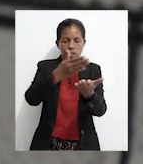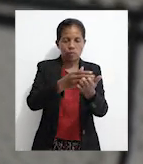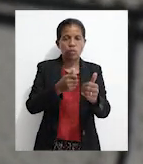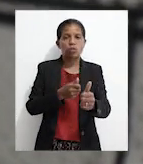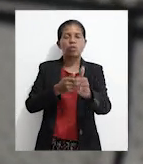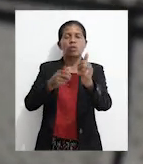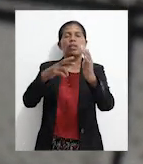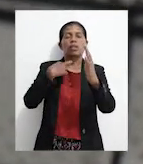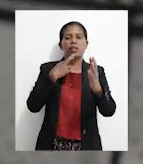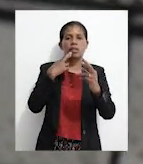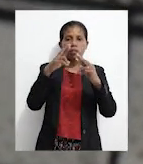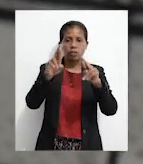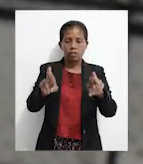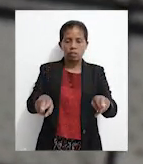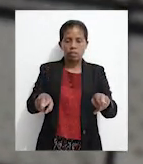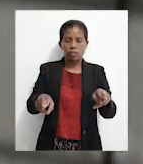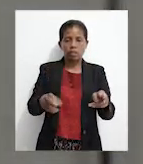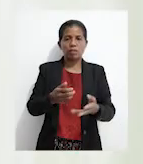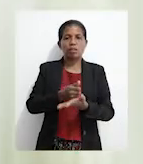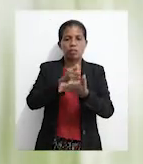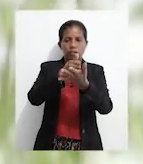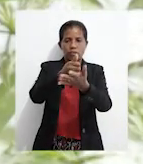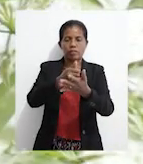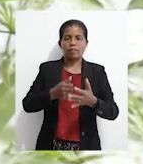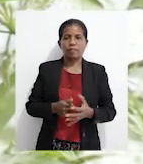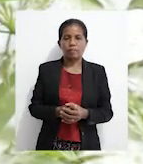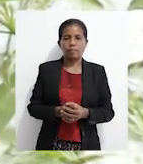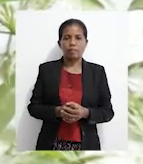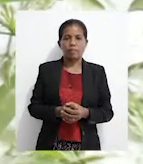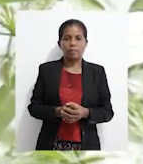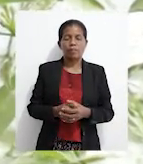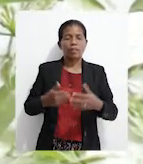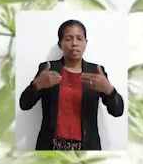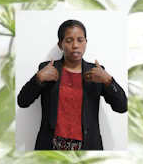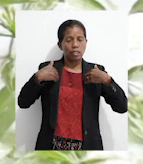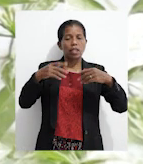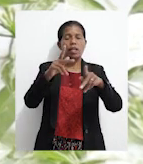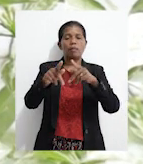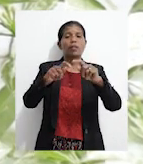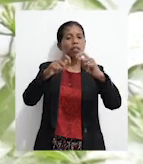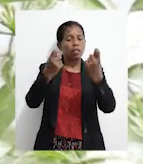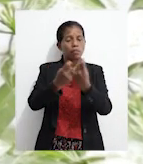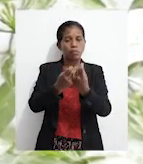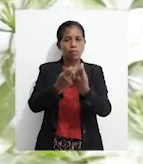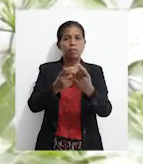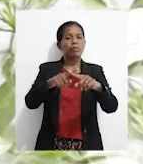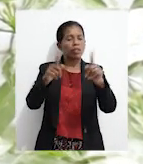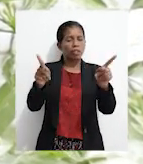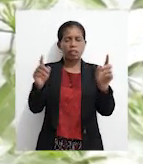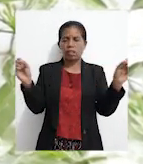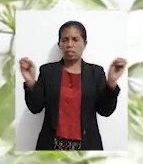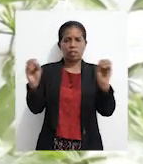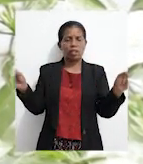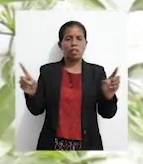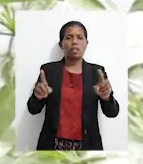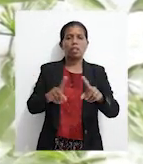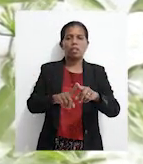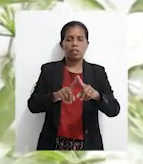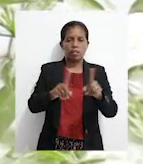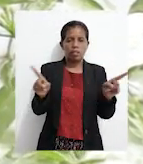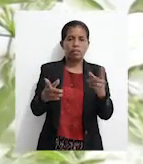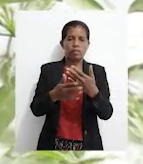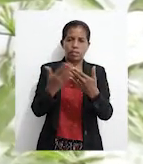asesmentu nebe ekipa sira halona iha terima. Idera ema tipo o ini la fase. Tamba ema mai ho feri